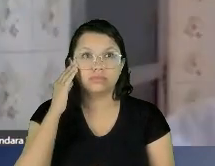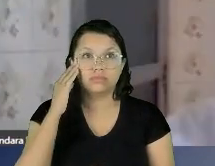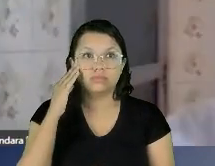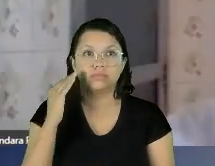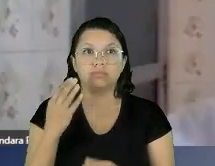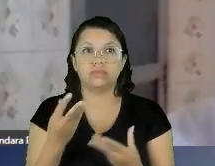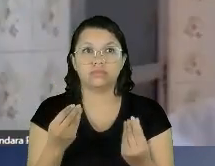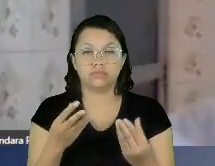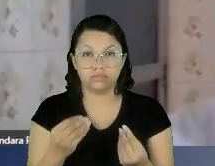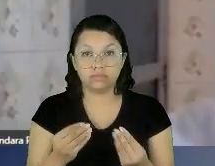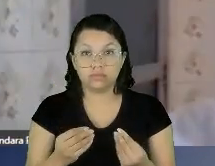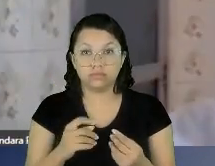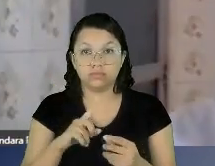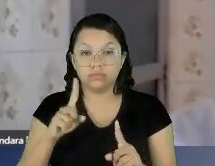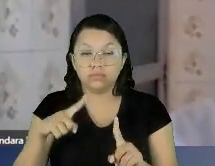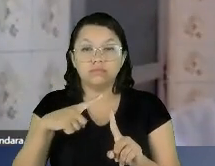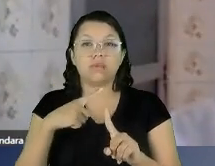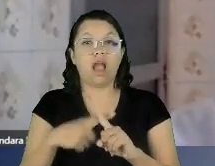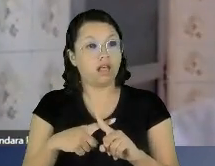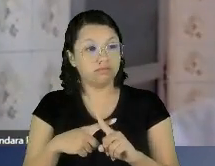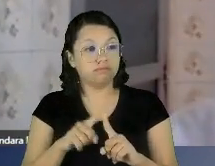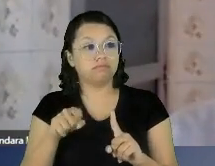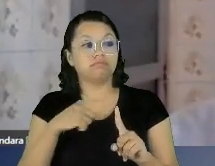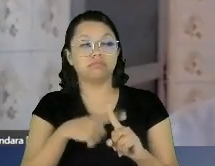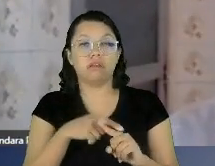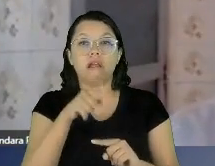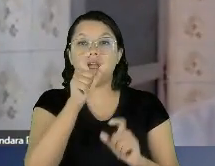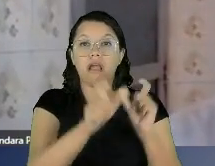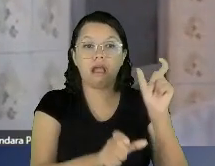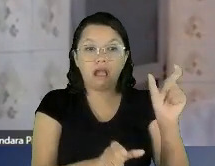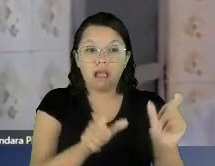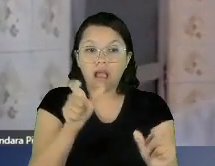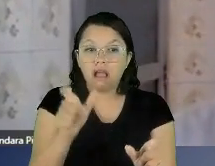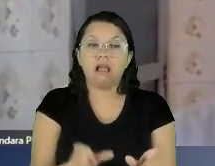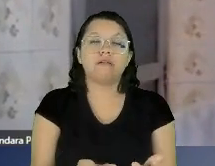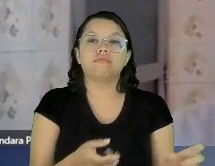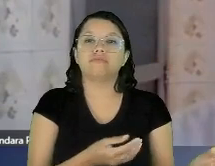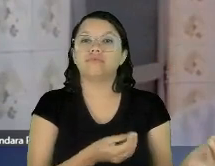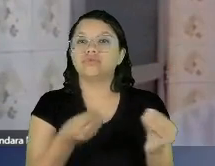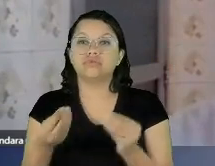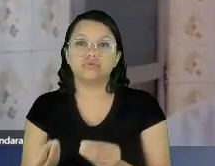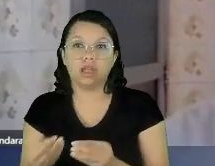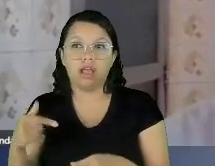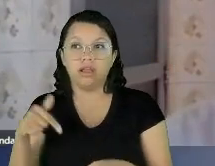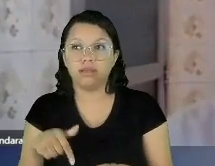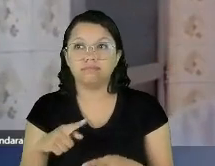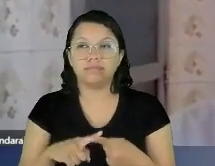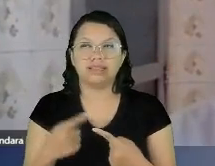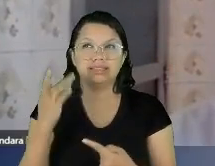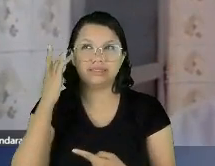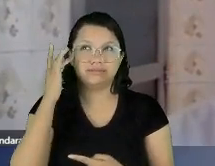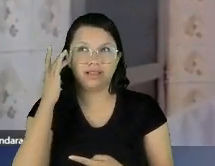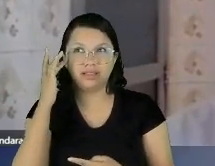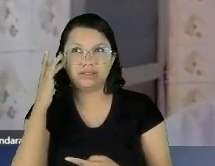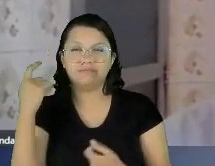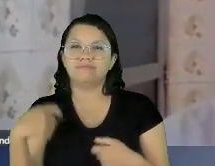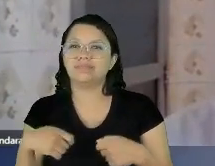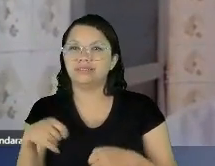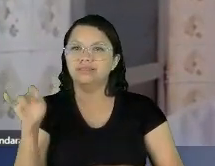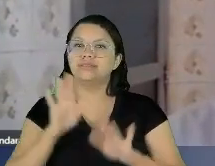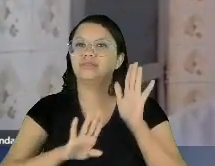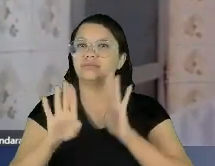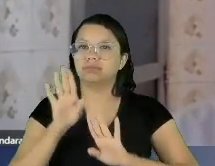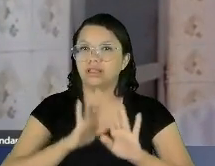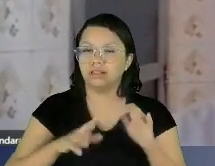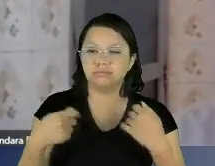muito do otimismo, tanto da Renata quanto da Dandara, que trouxeram aqui, mas eu